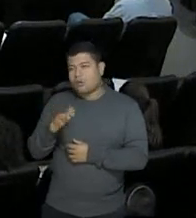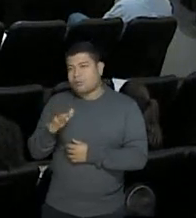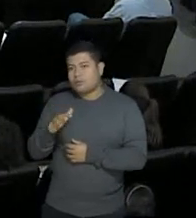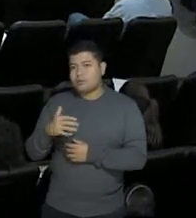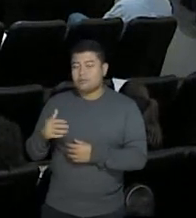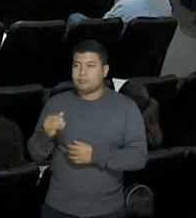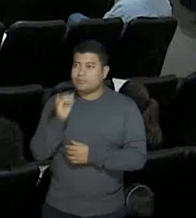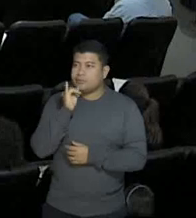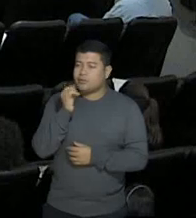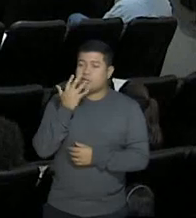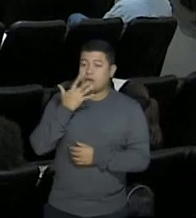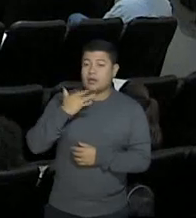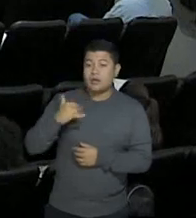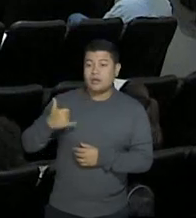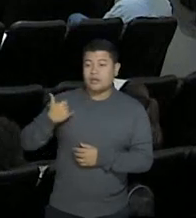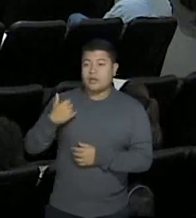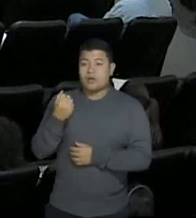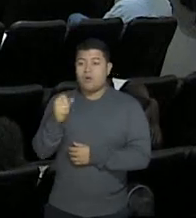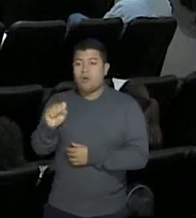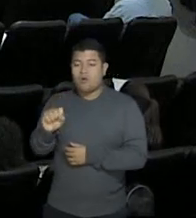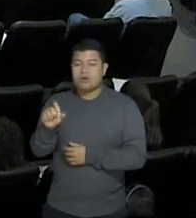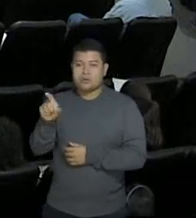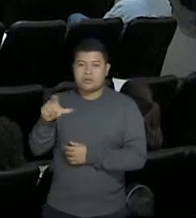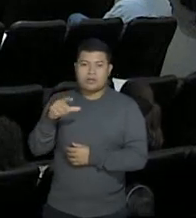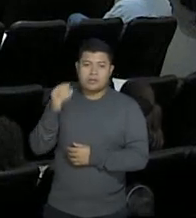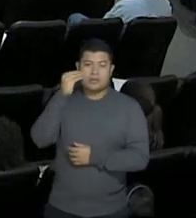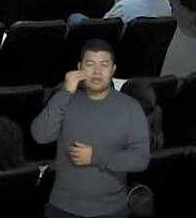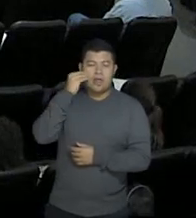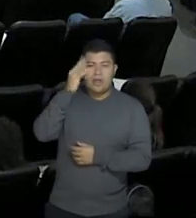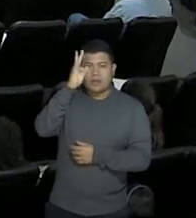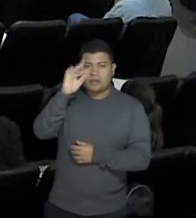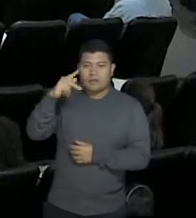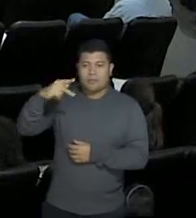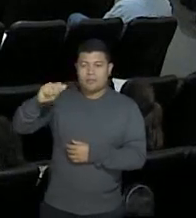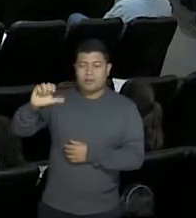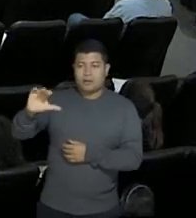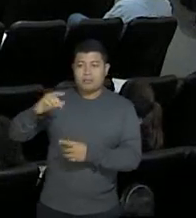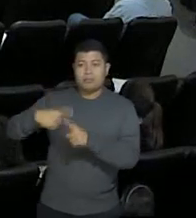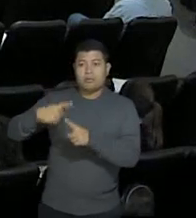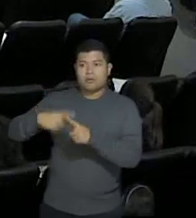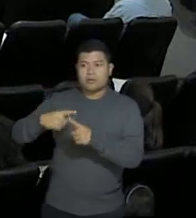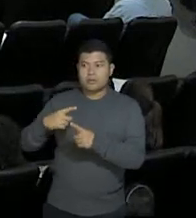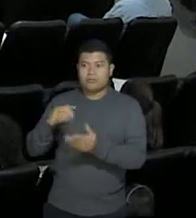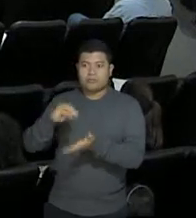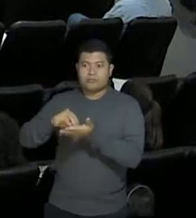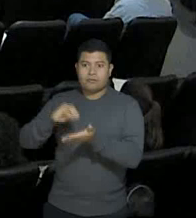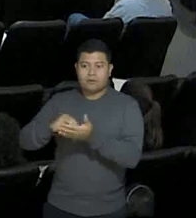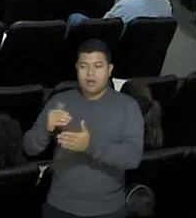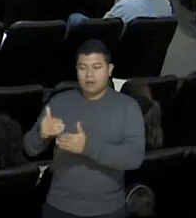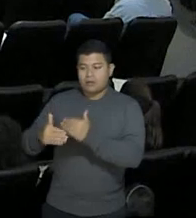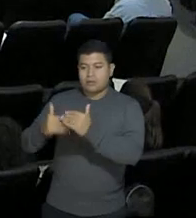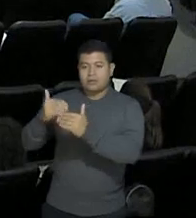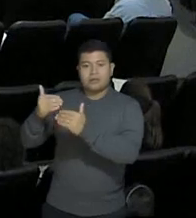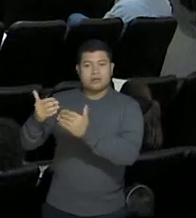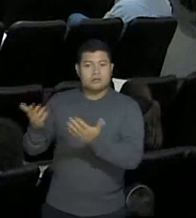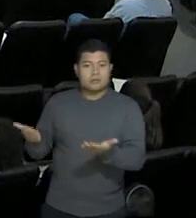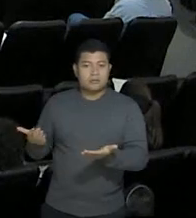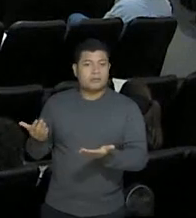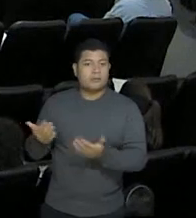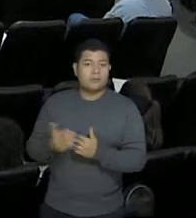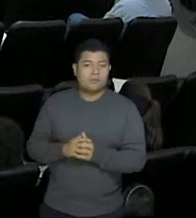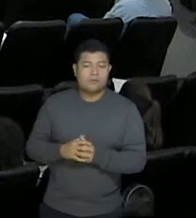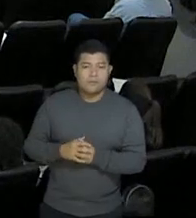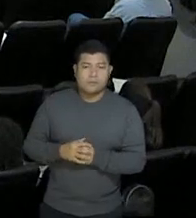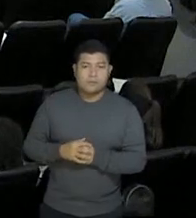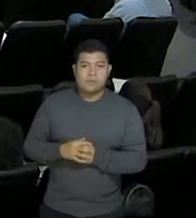8 anos que faça o teste do processamento vai dar alterado por conta dessa maturação ou não, das vias, né, das vias centrais?